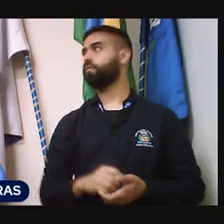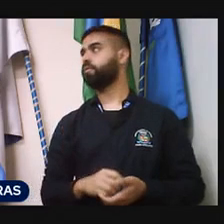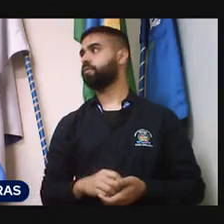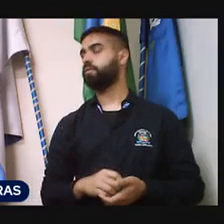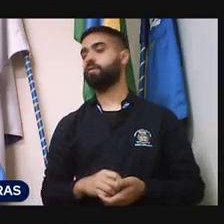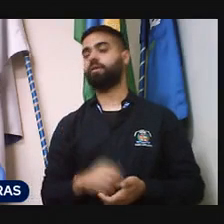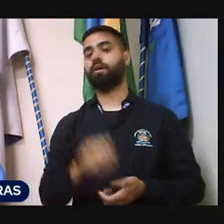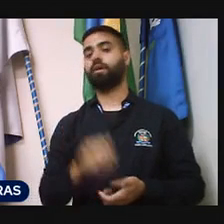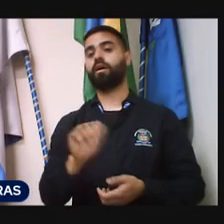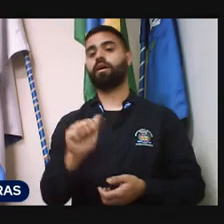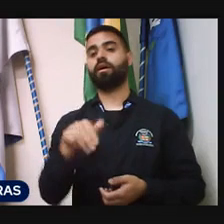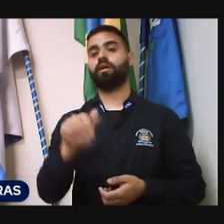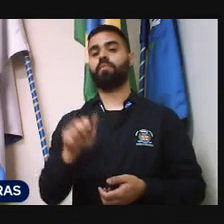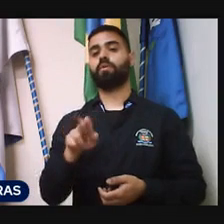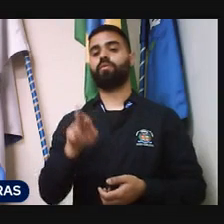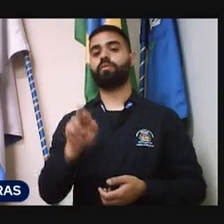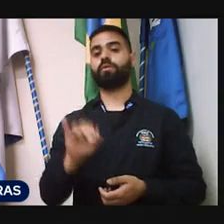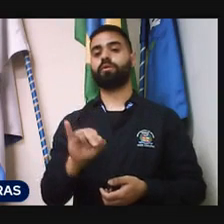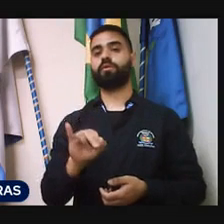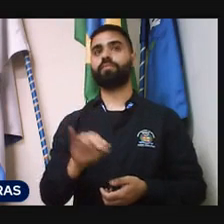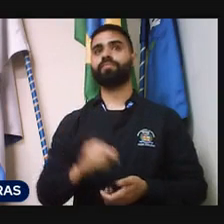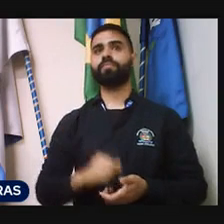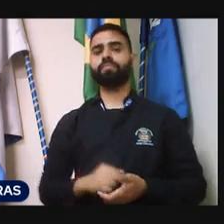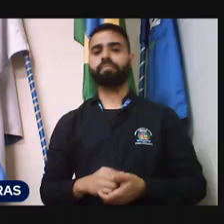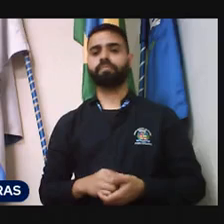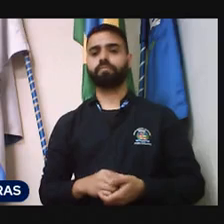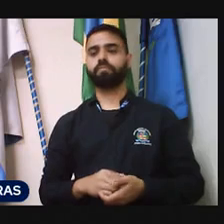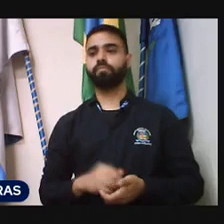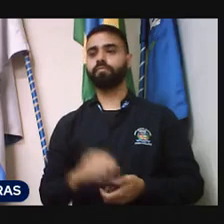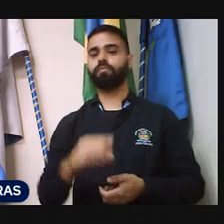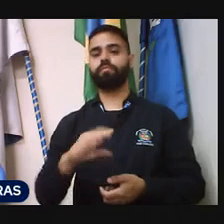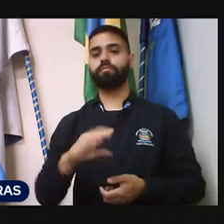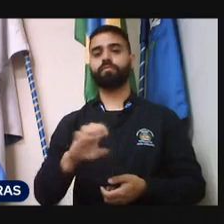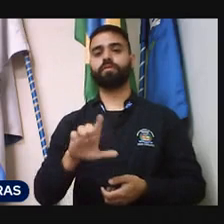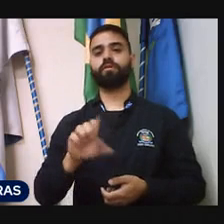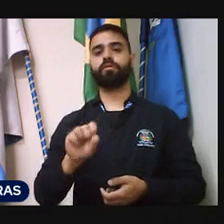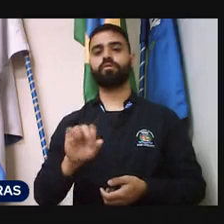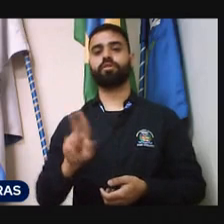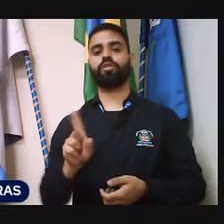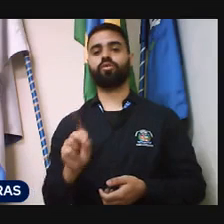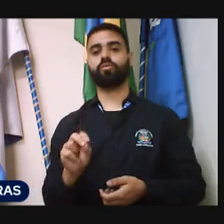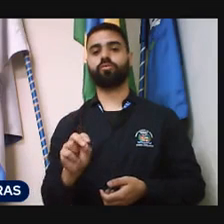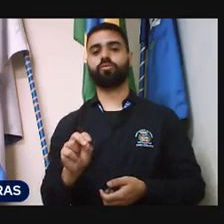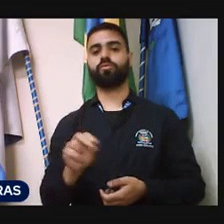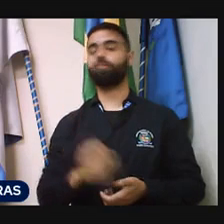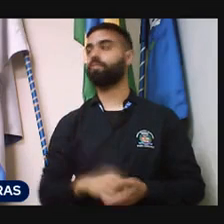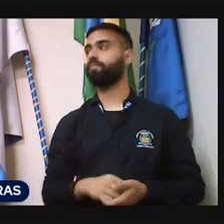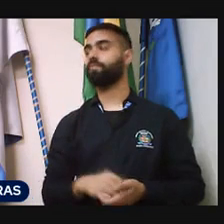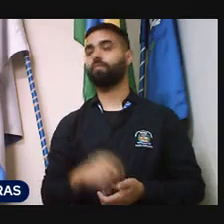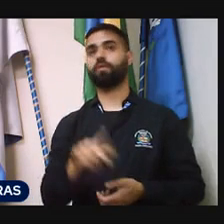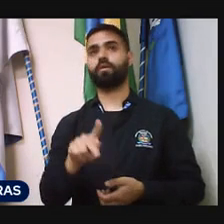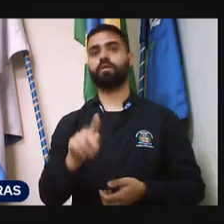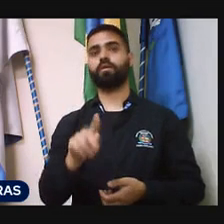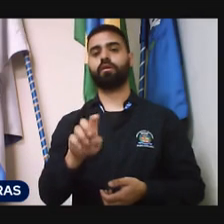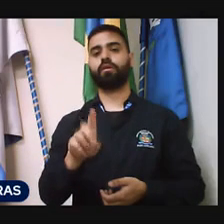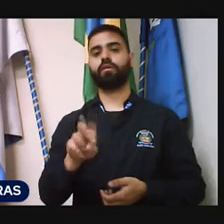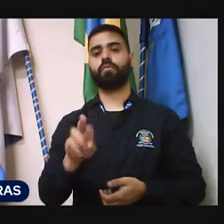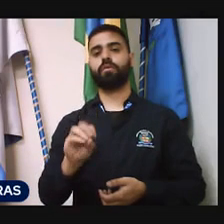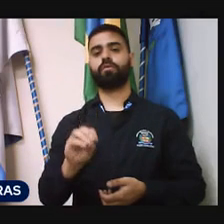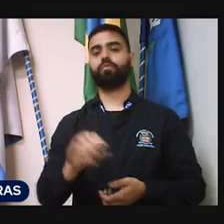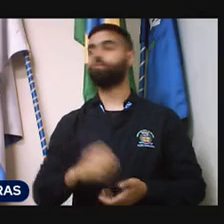Vereador José Amauri o vereador Celsinho o Vereador Pedro